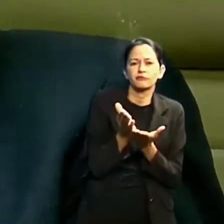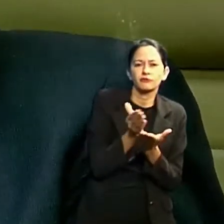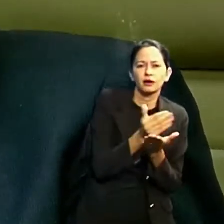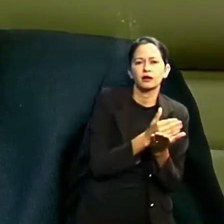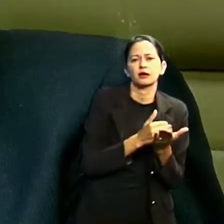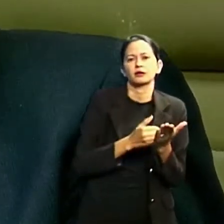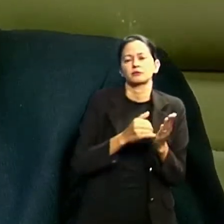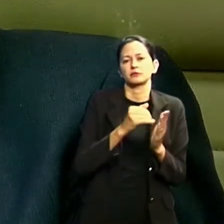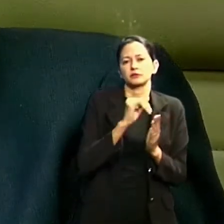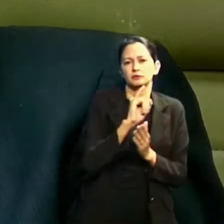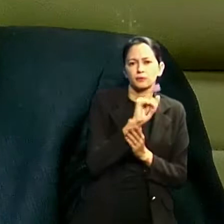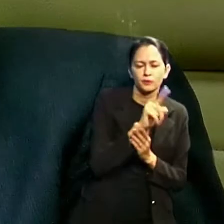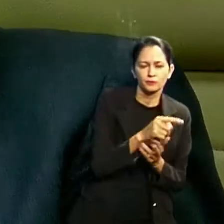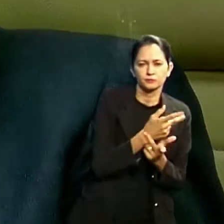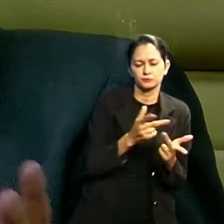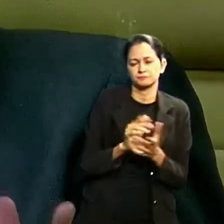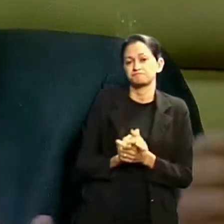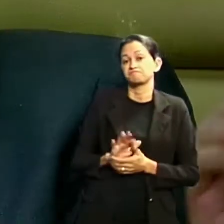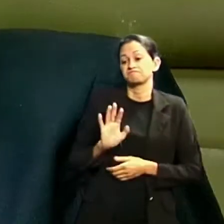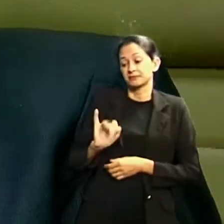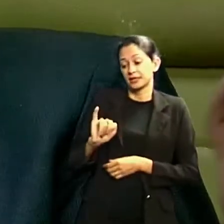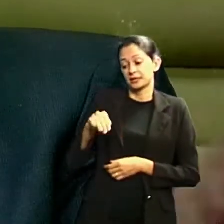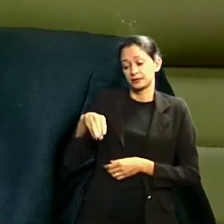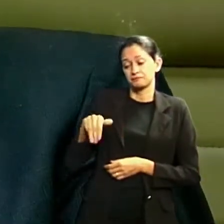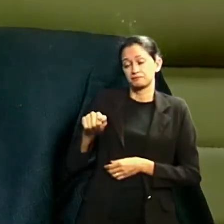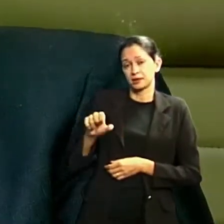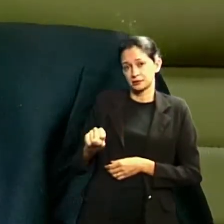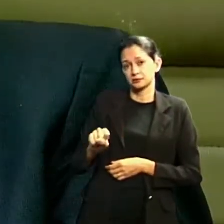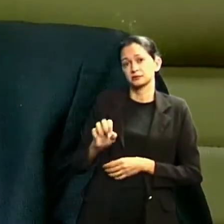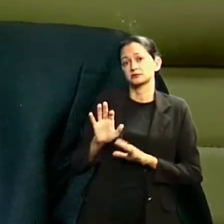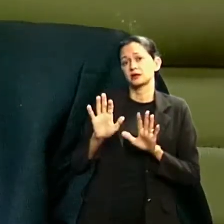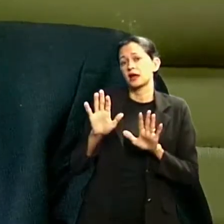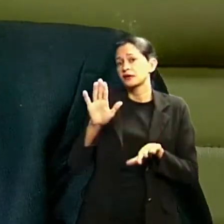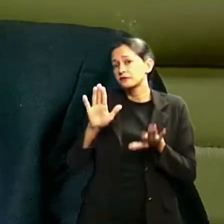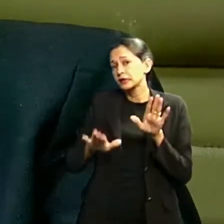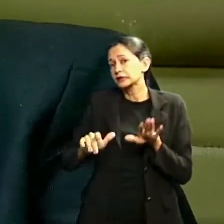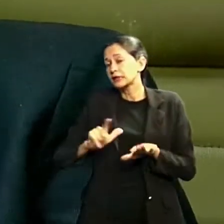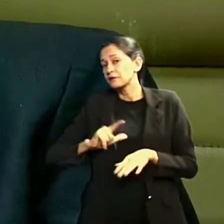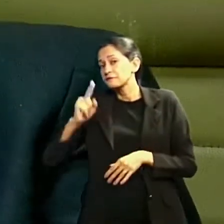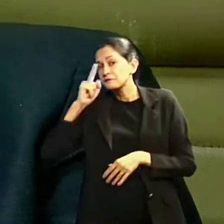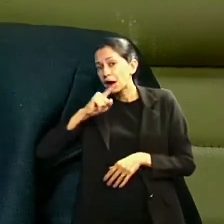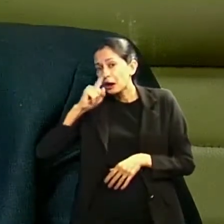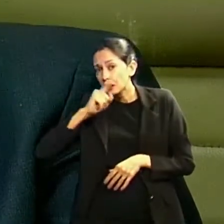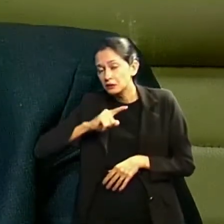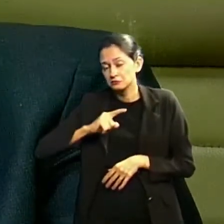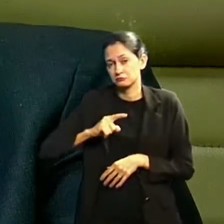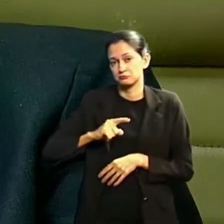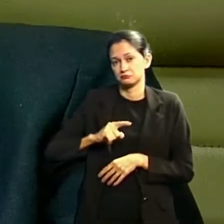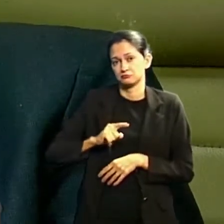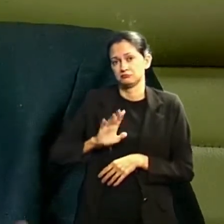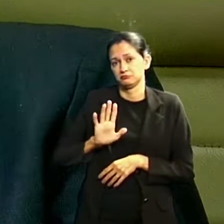Em relação ao IMAS, pode estar tendo algum equívoco, porque quem foi